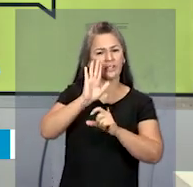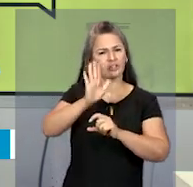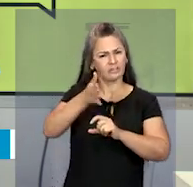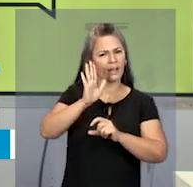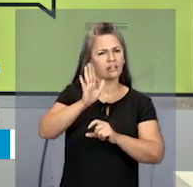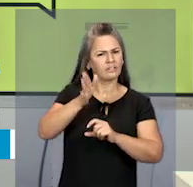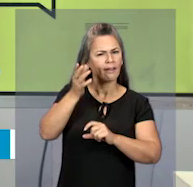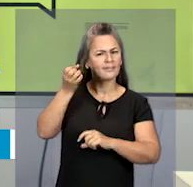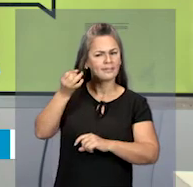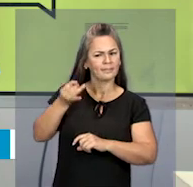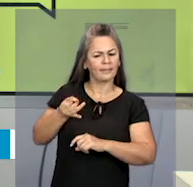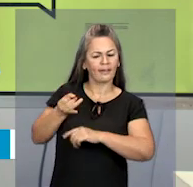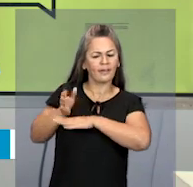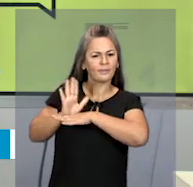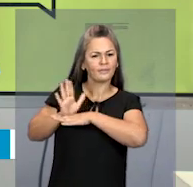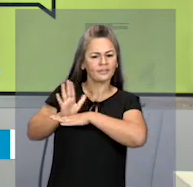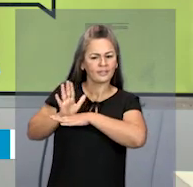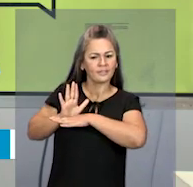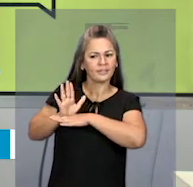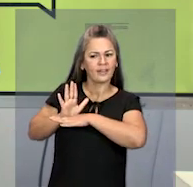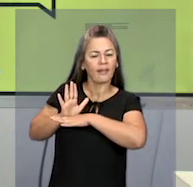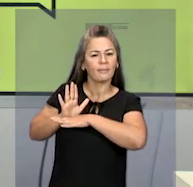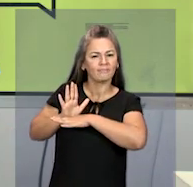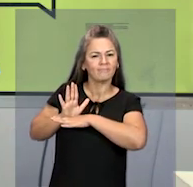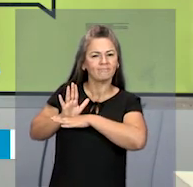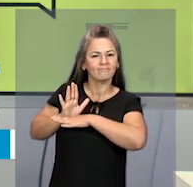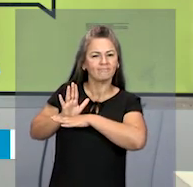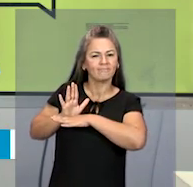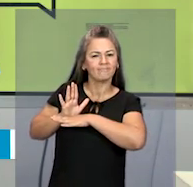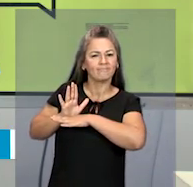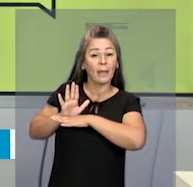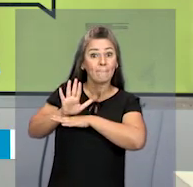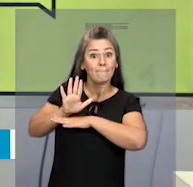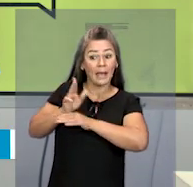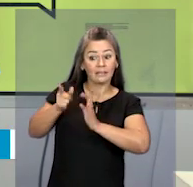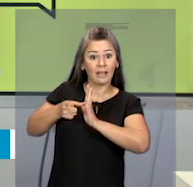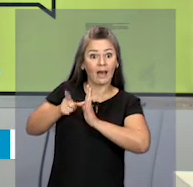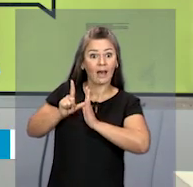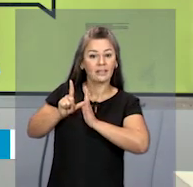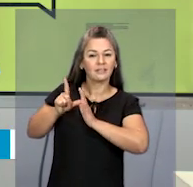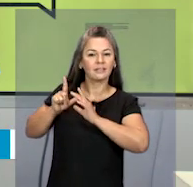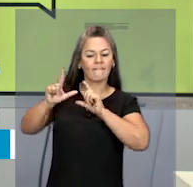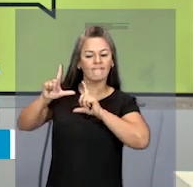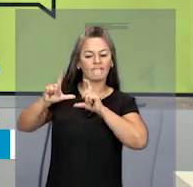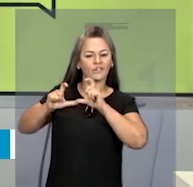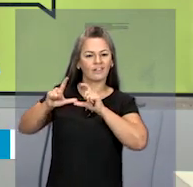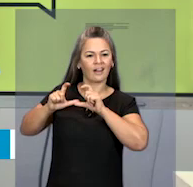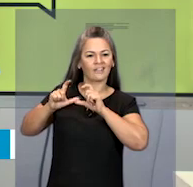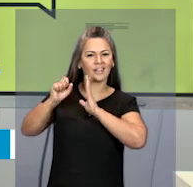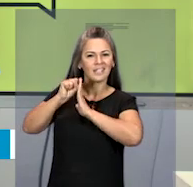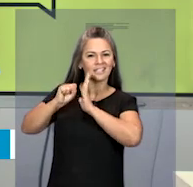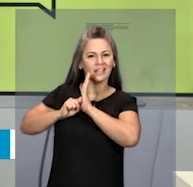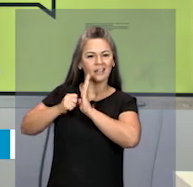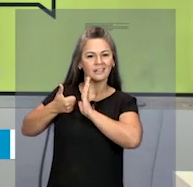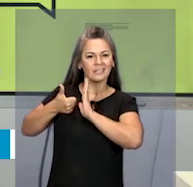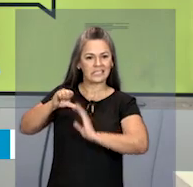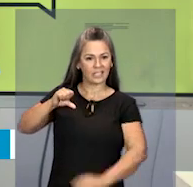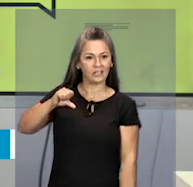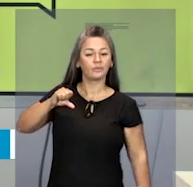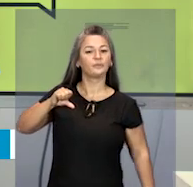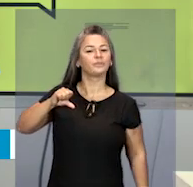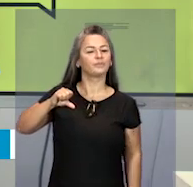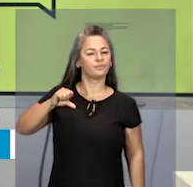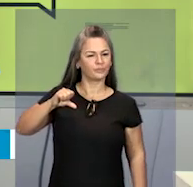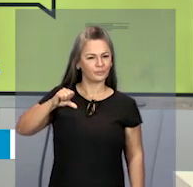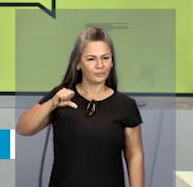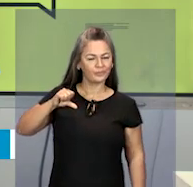por causa da fotografia. A gente falou que a fotografia ela surge no início do século XIX. E o cinema nada mais é